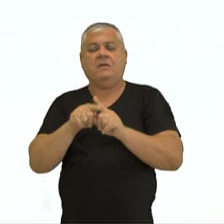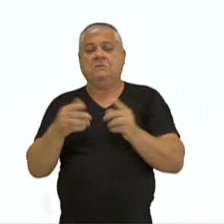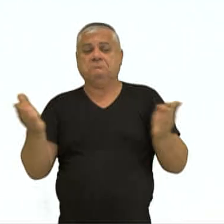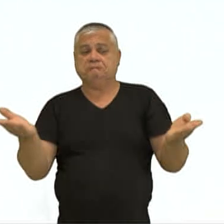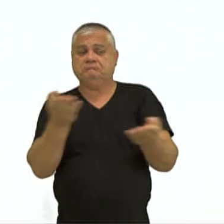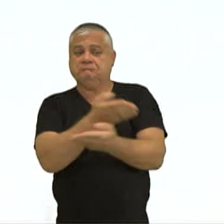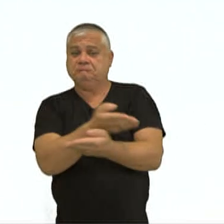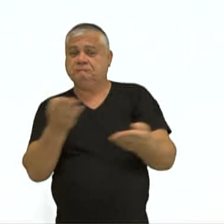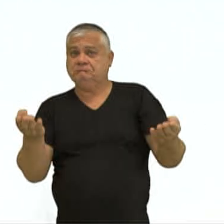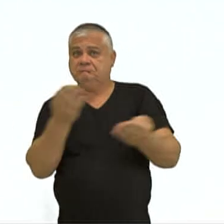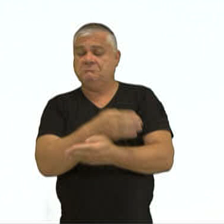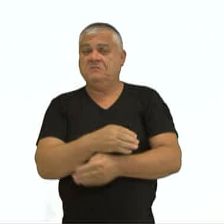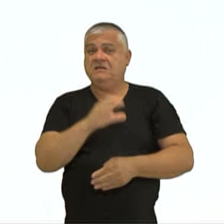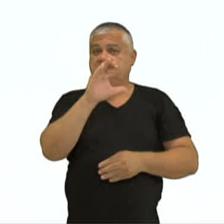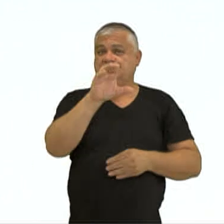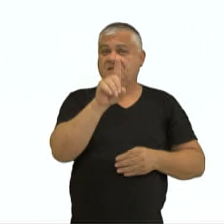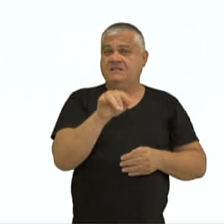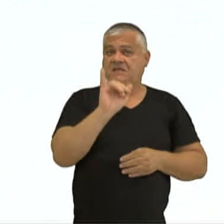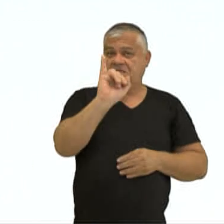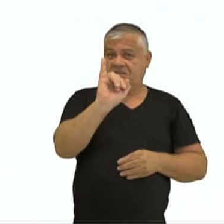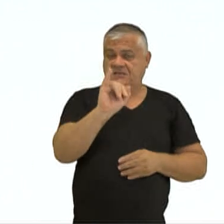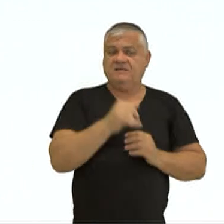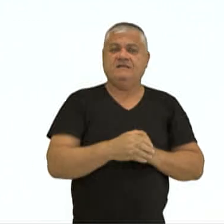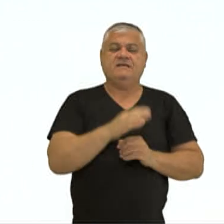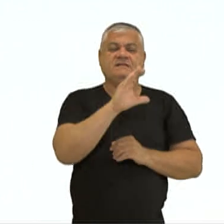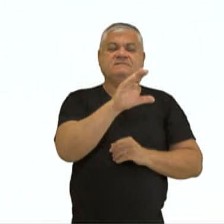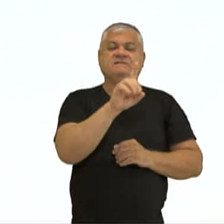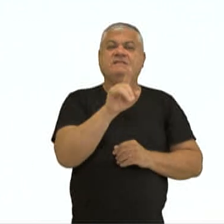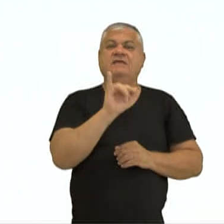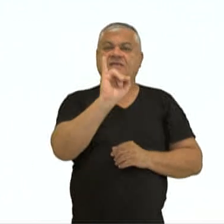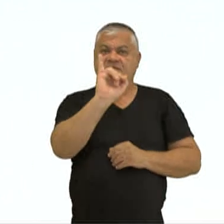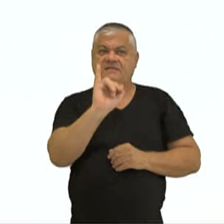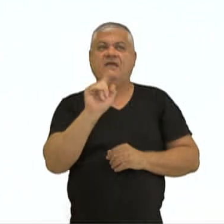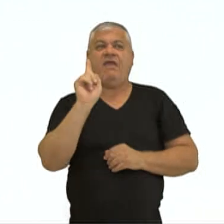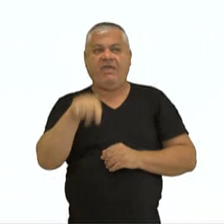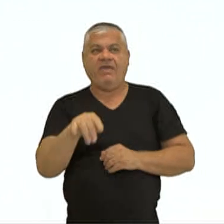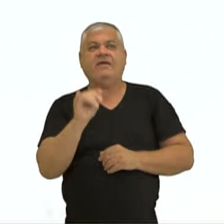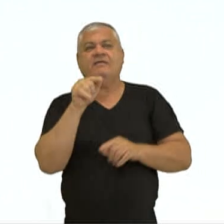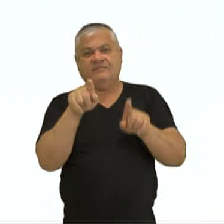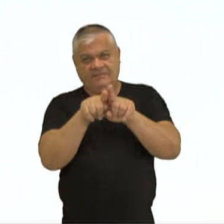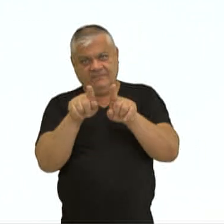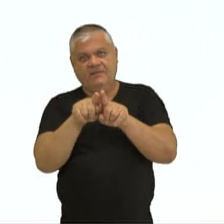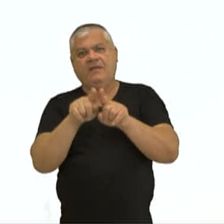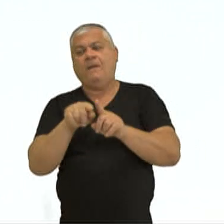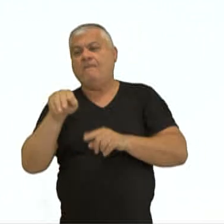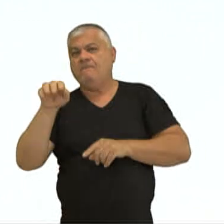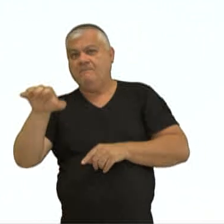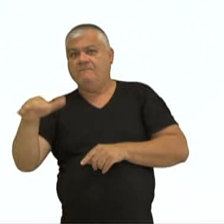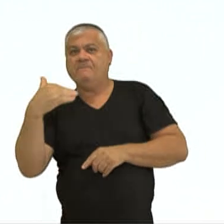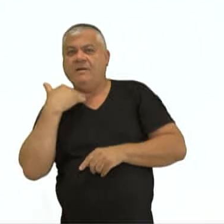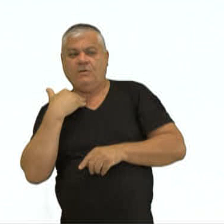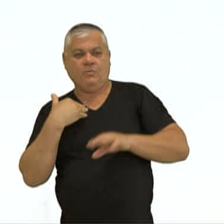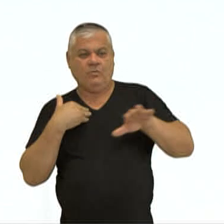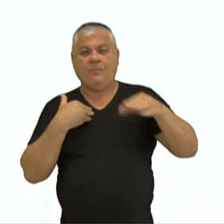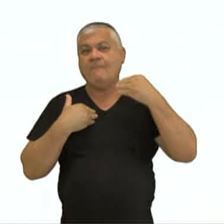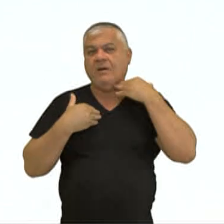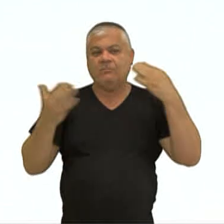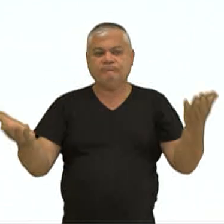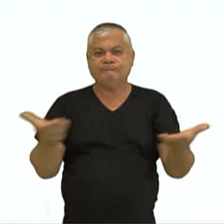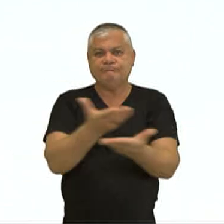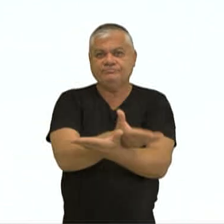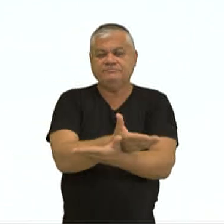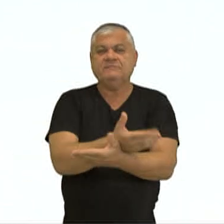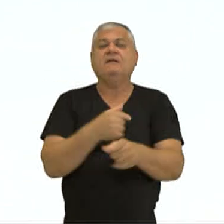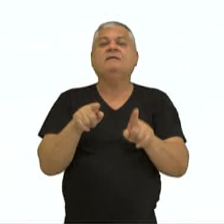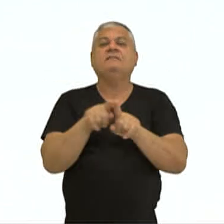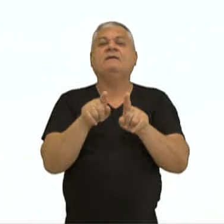que é o CDI, então, muita gente falava, eu estou aplicando em CDI, que é exatamente o certificado de depósito interbancário. E a taxa